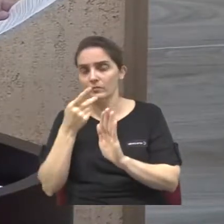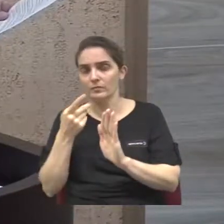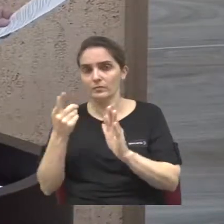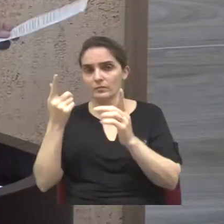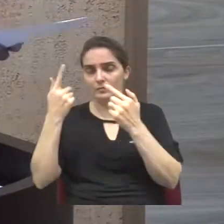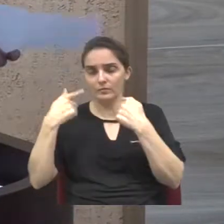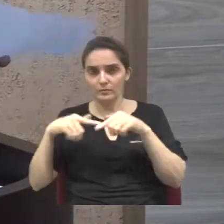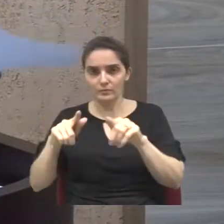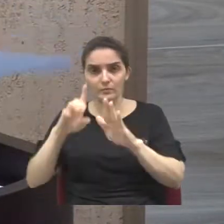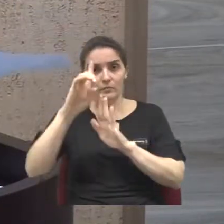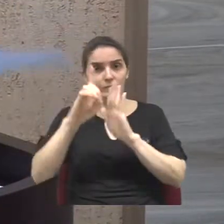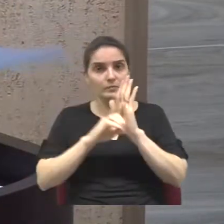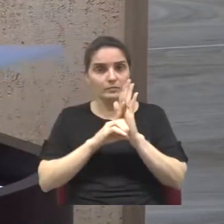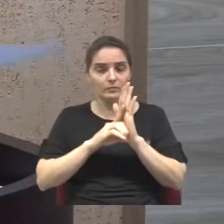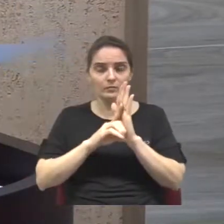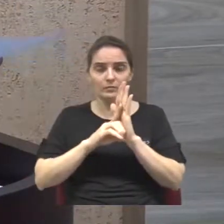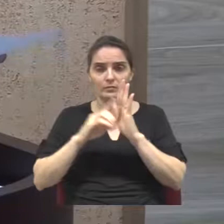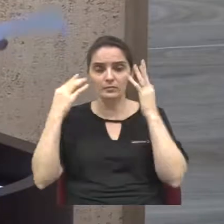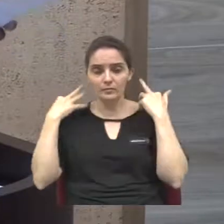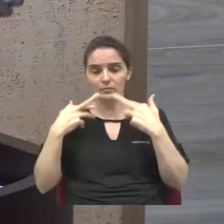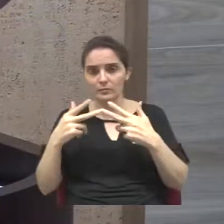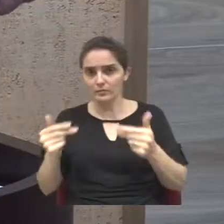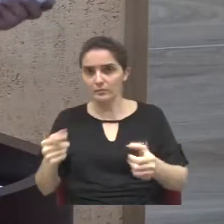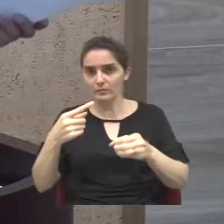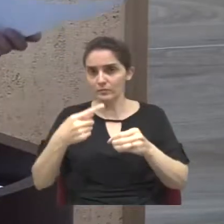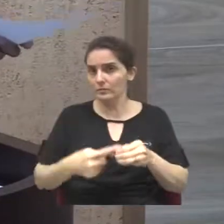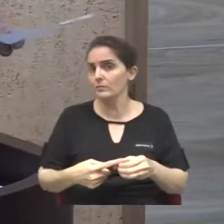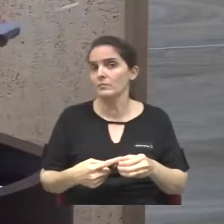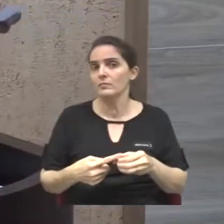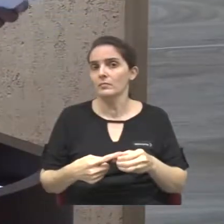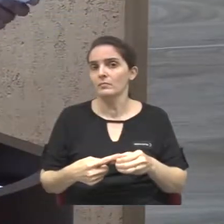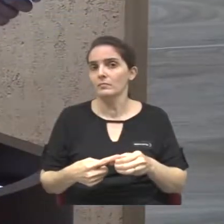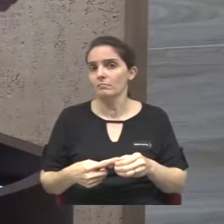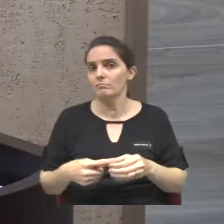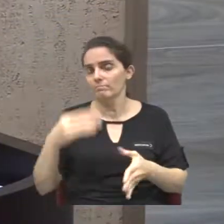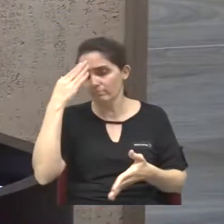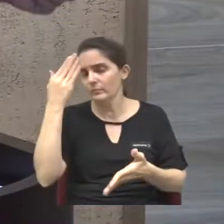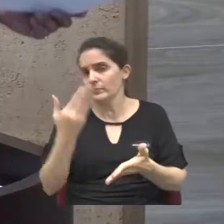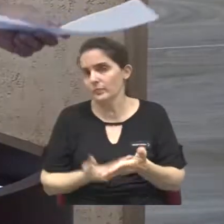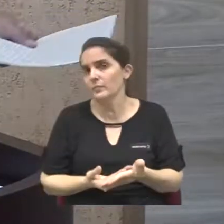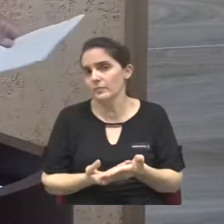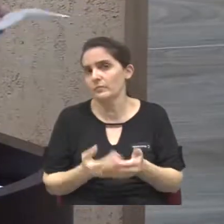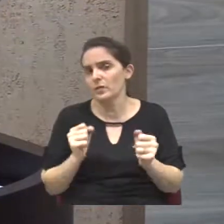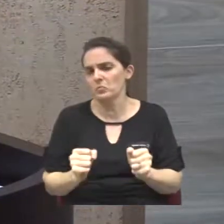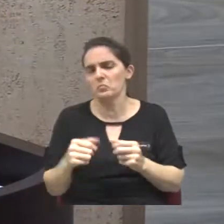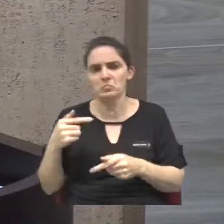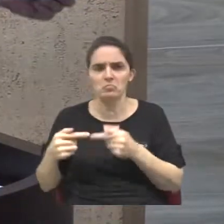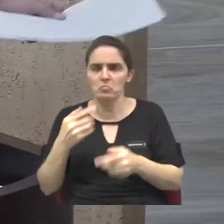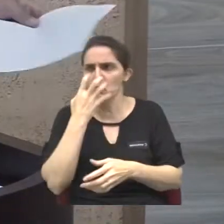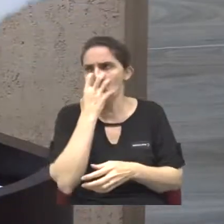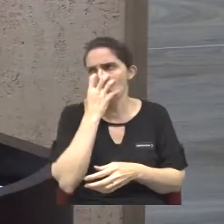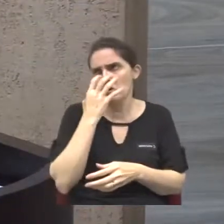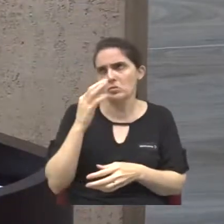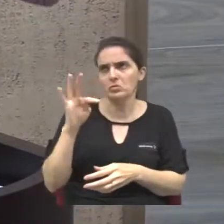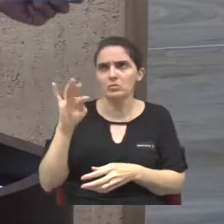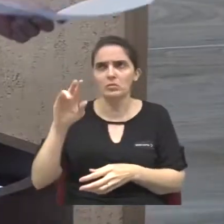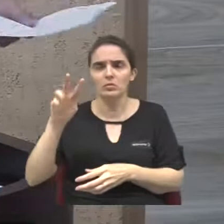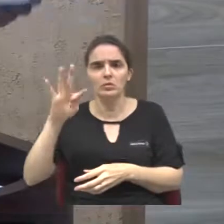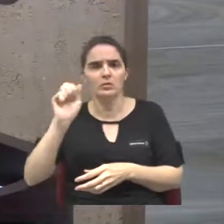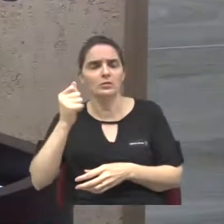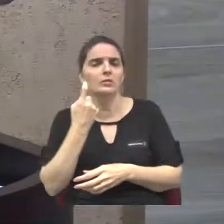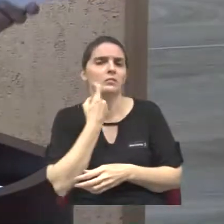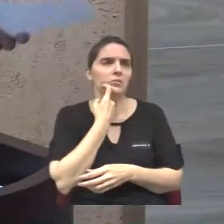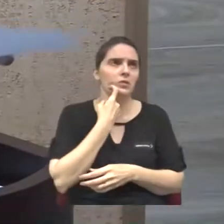animais no âmbito do município. Então, acredito que isso pode ser discutido. O cachorro, o titã, os peixes, o cavalo,